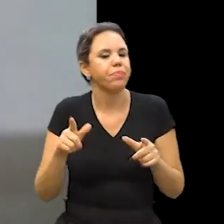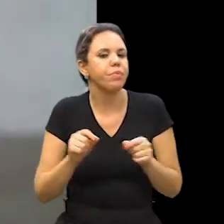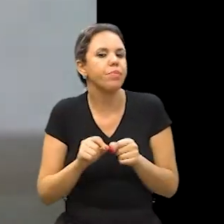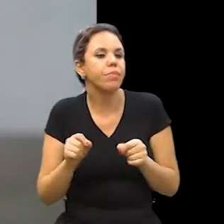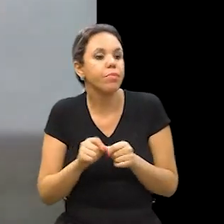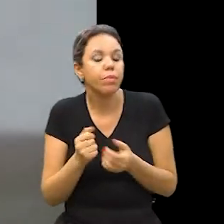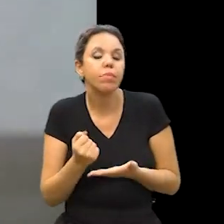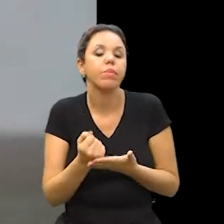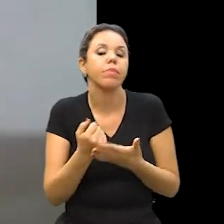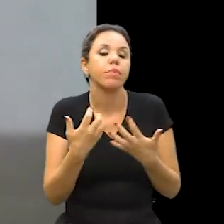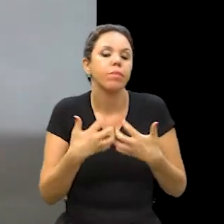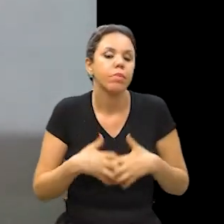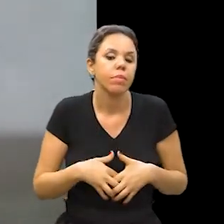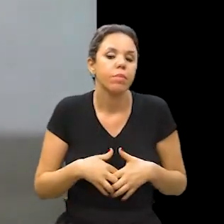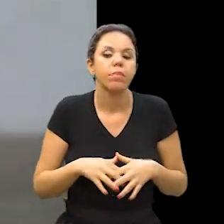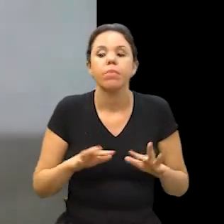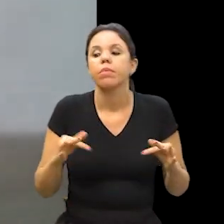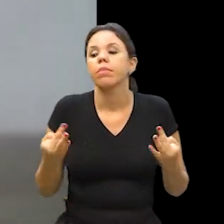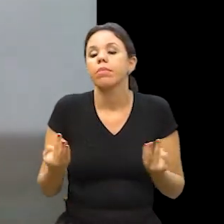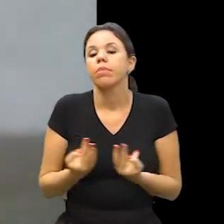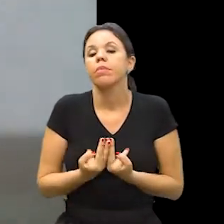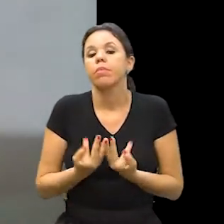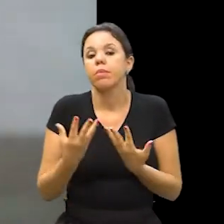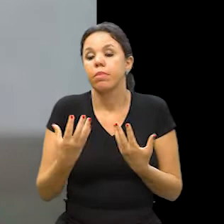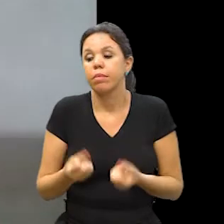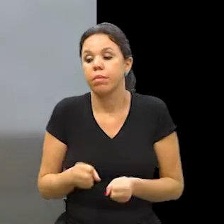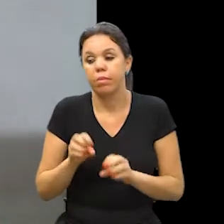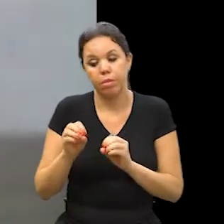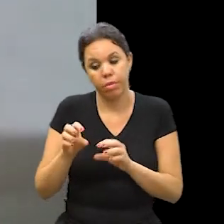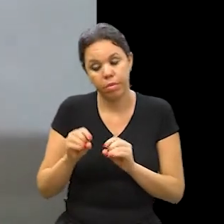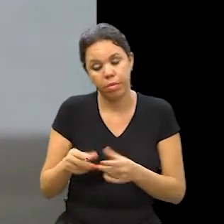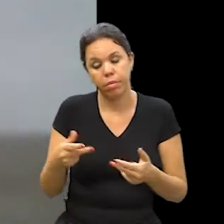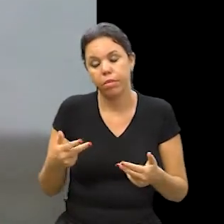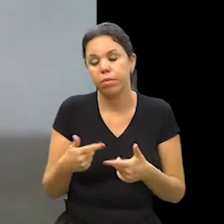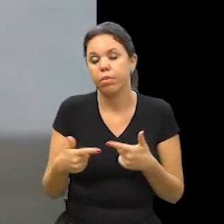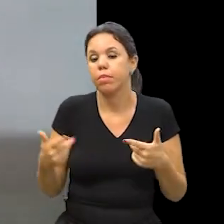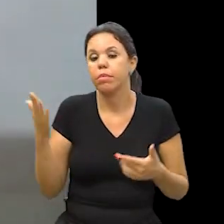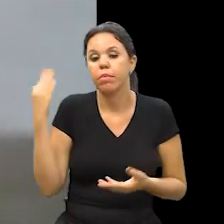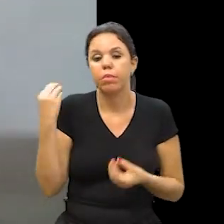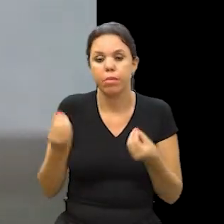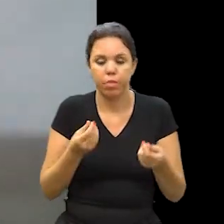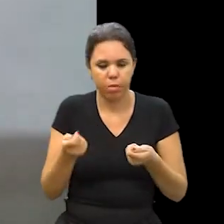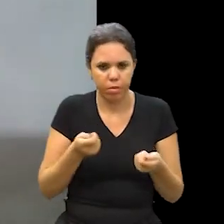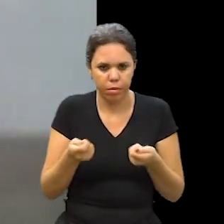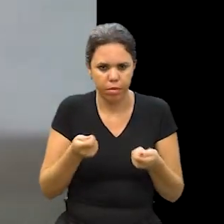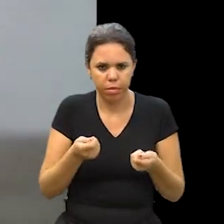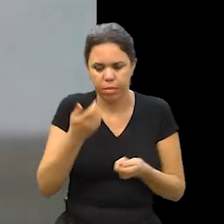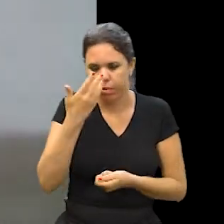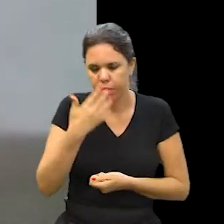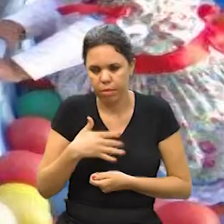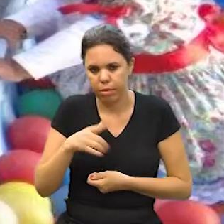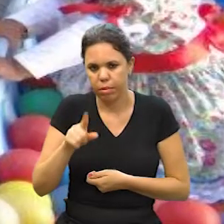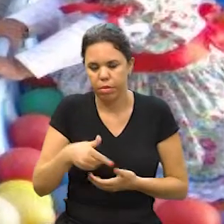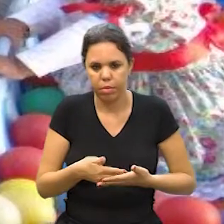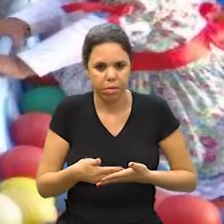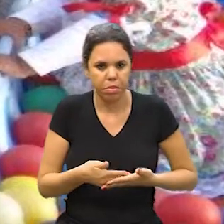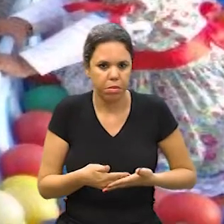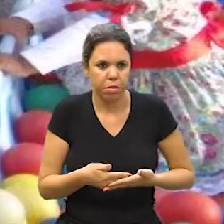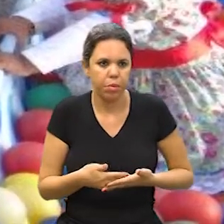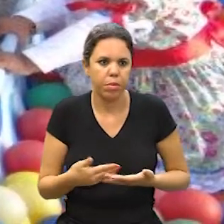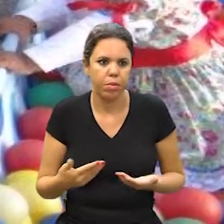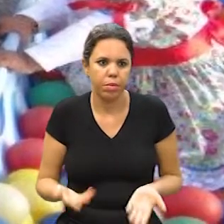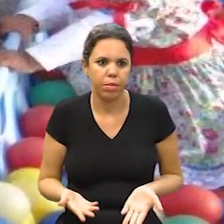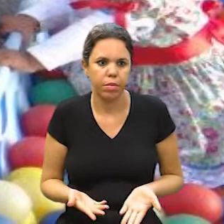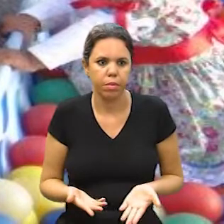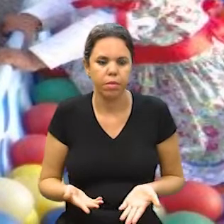pode ajudar, vou ter que ajudar essa família a aceitar essa situação e saber como lidar com essa criança, se é um bebê, né,